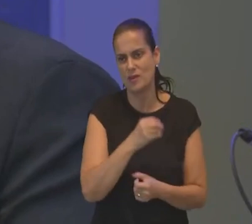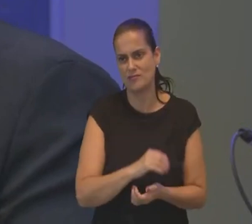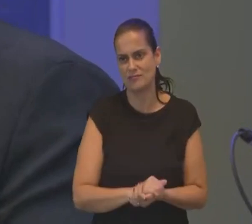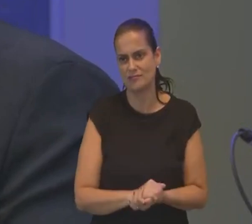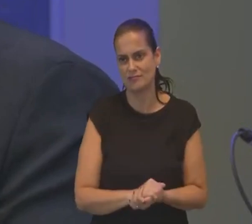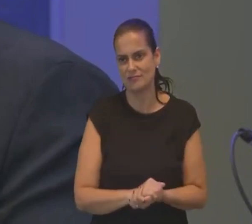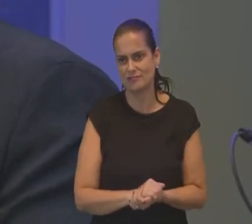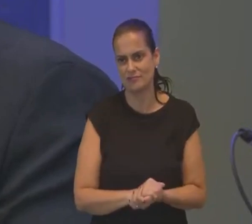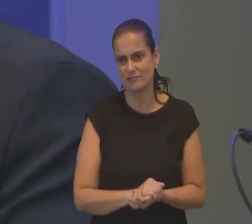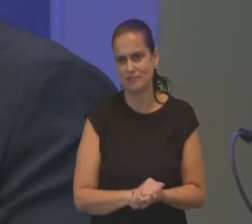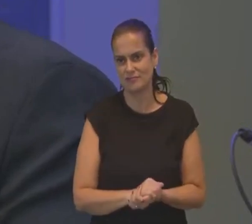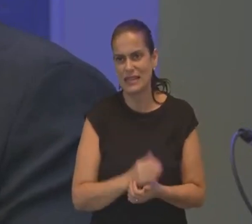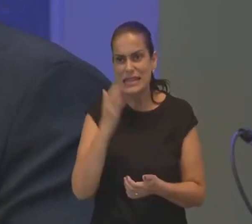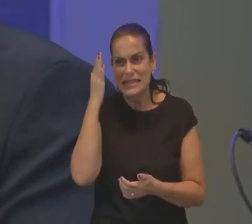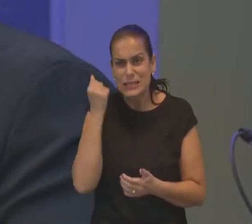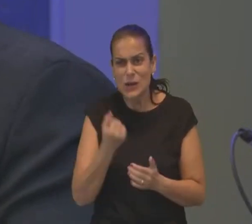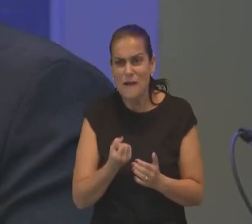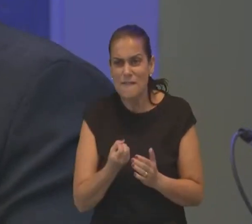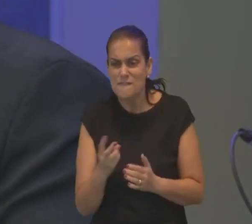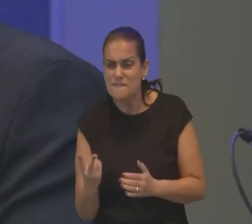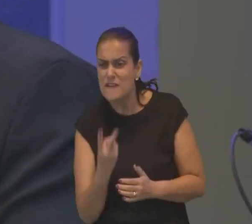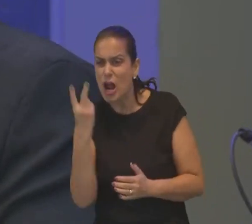Qual o preço, meus irmãos, de uma vida?